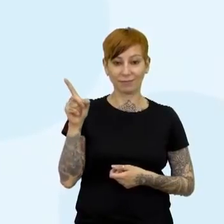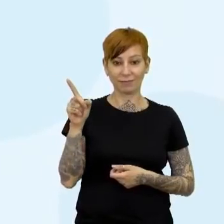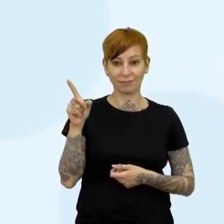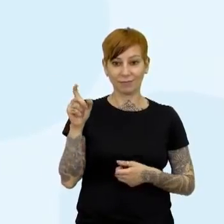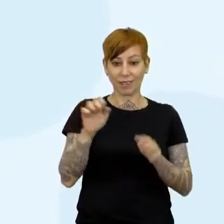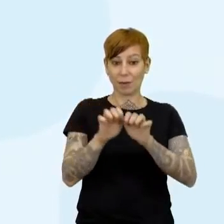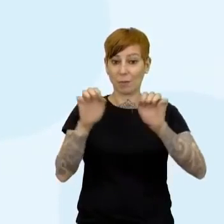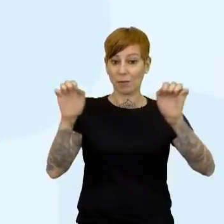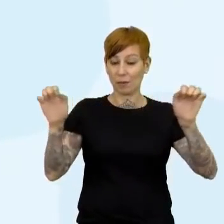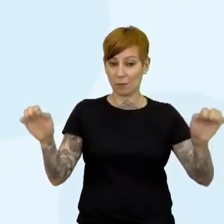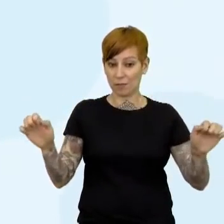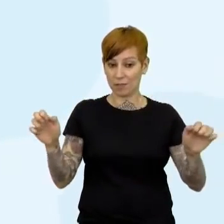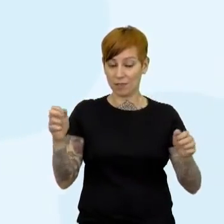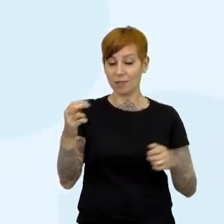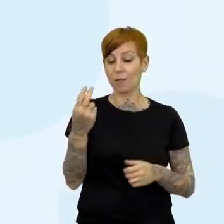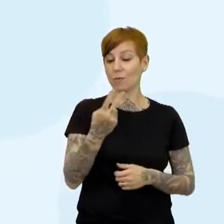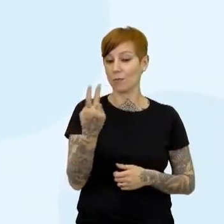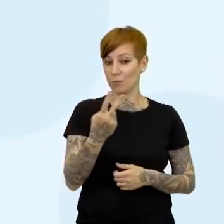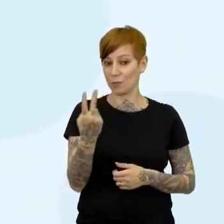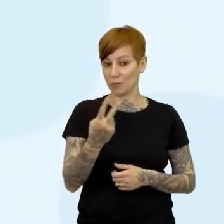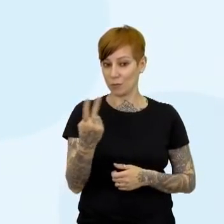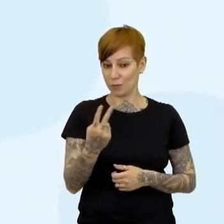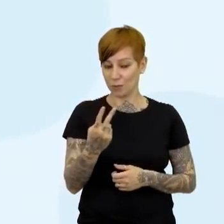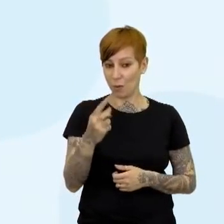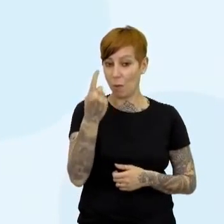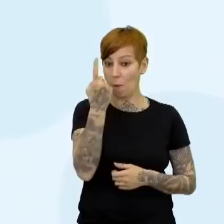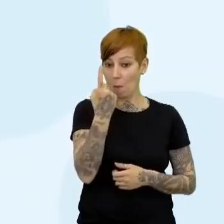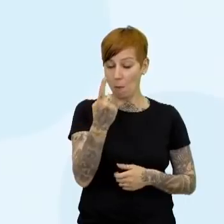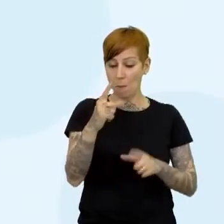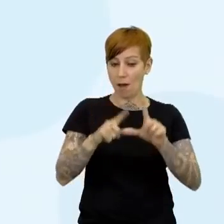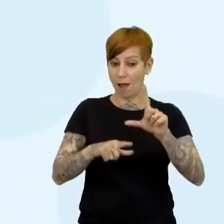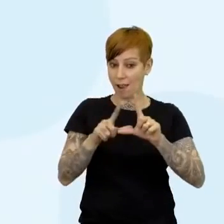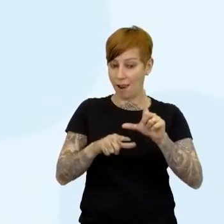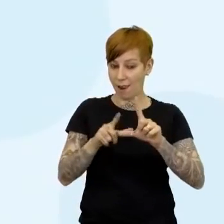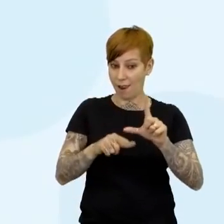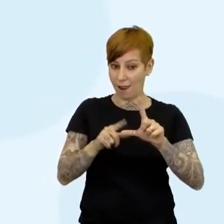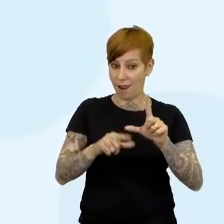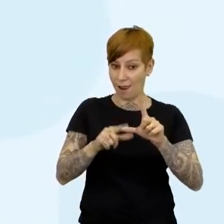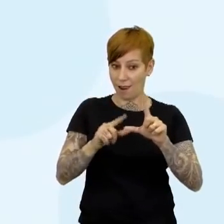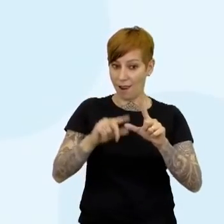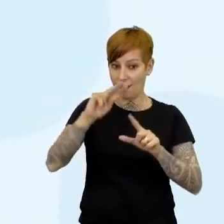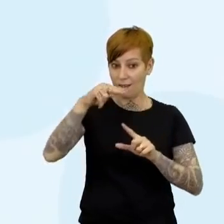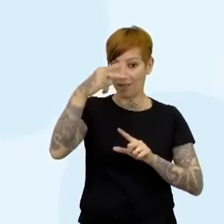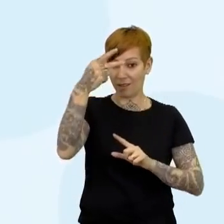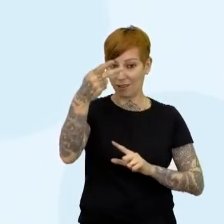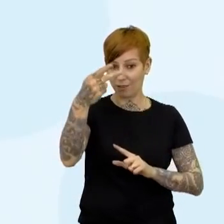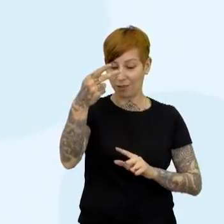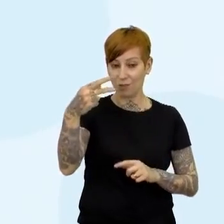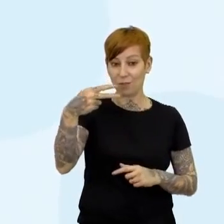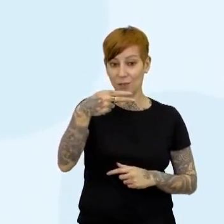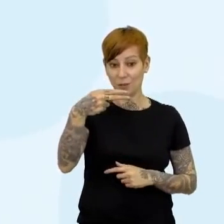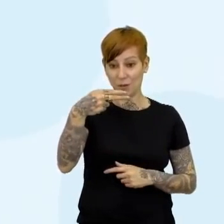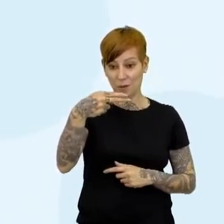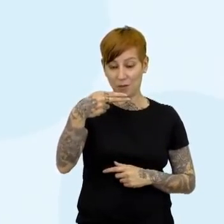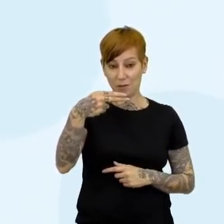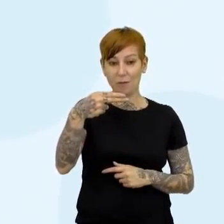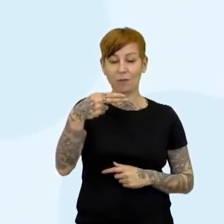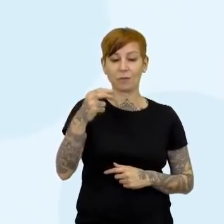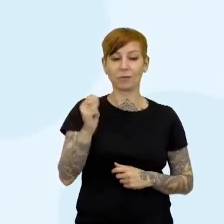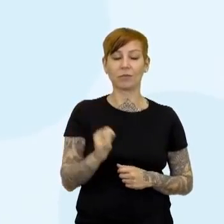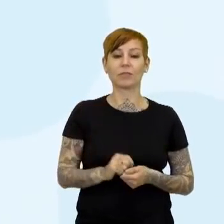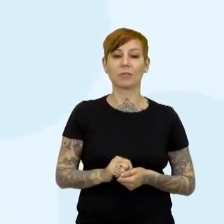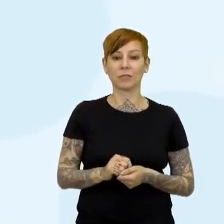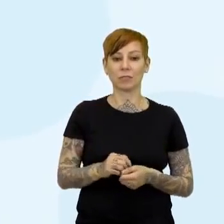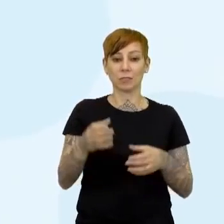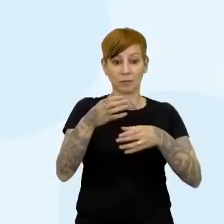veja ela tem uma letra Só o maior expoente é o 2 e tem uma igualdade a gente chama de equação incompleta